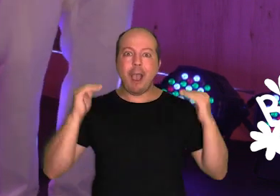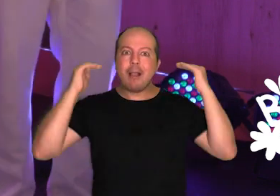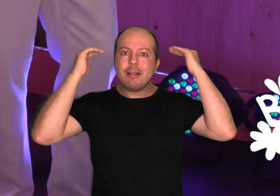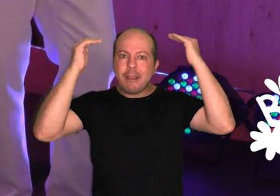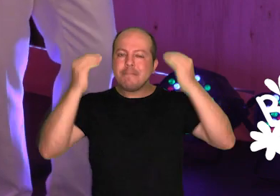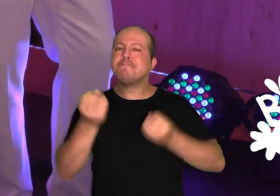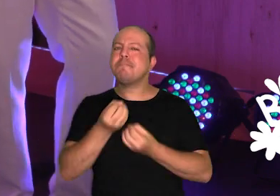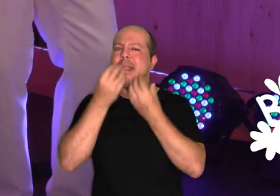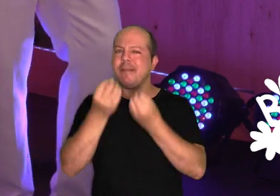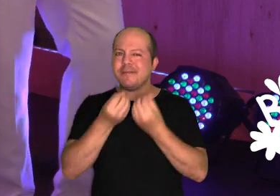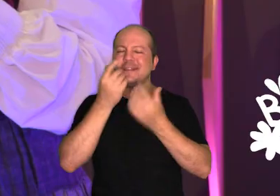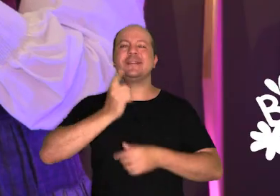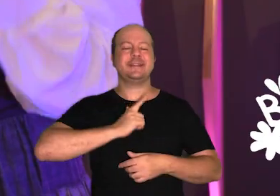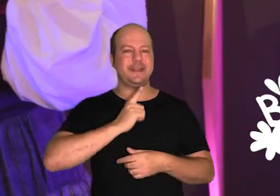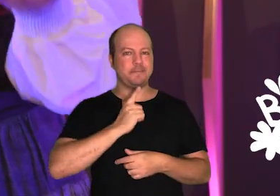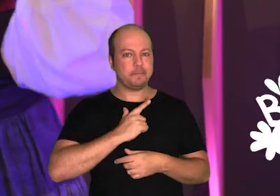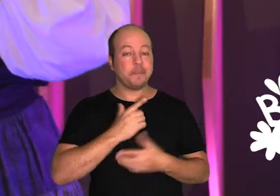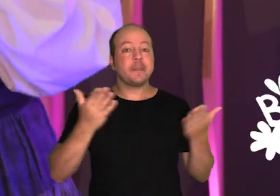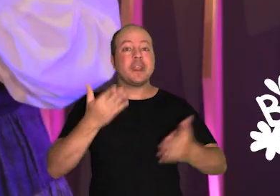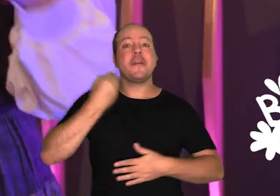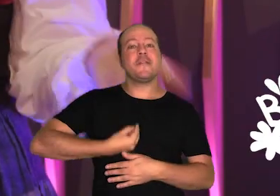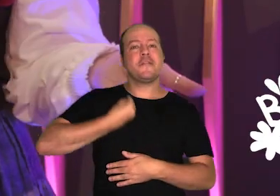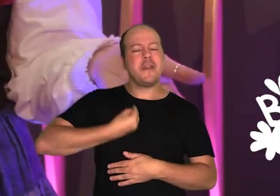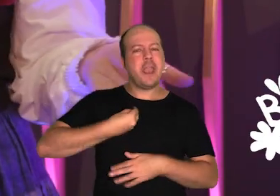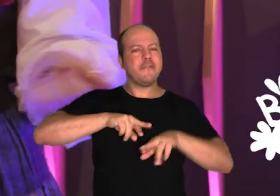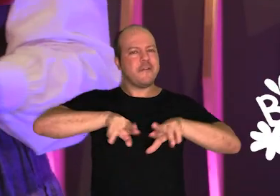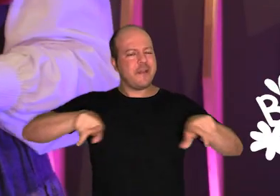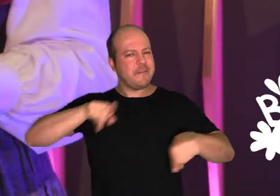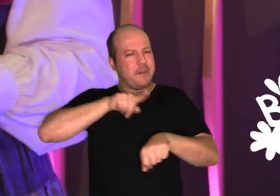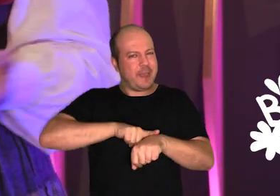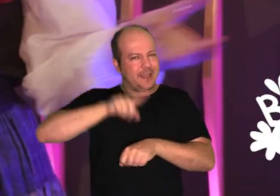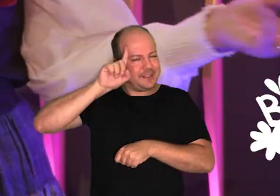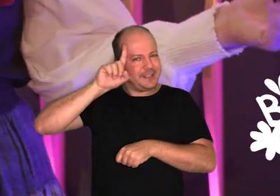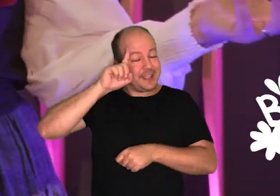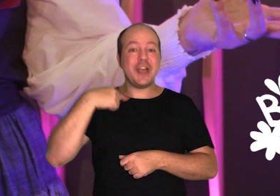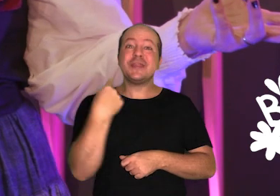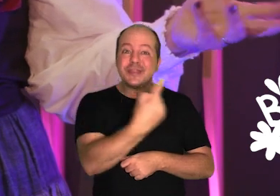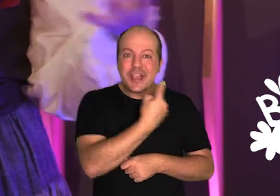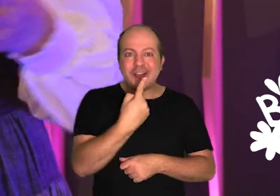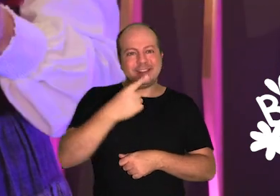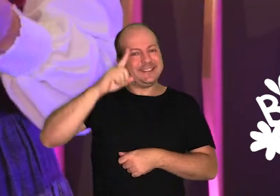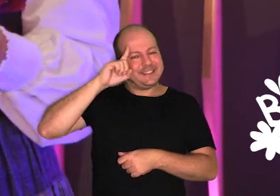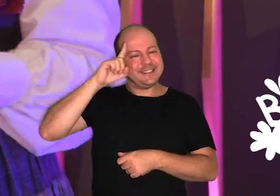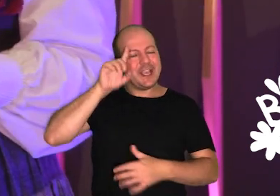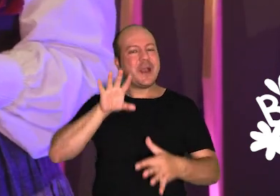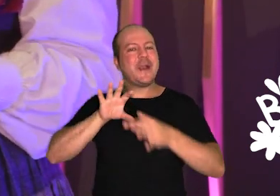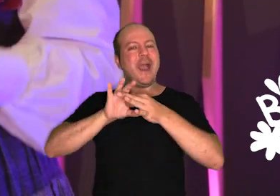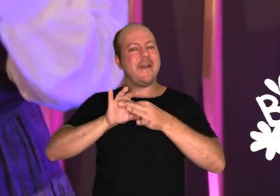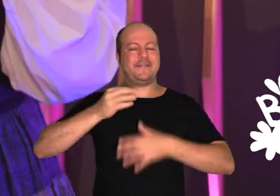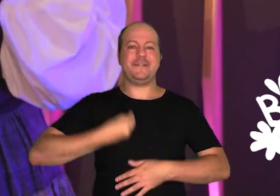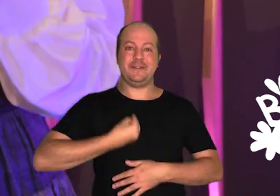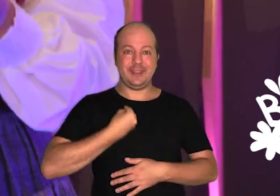dos benefícios, gente, muito além. Está presente em todos os momentos do seu dia a dia, do nosso dia a dia, conectando